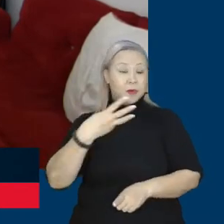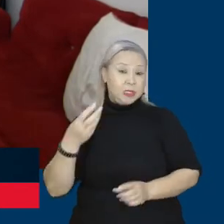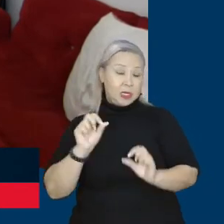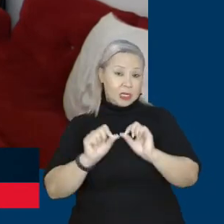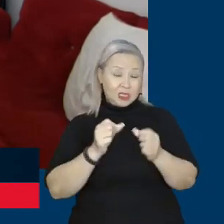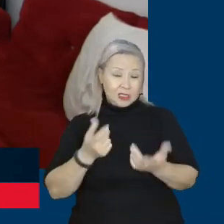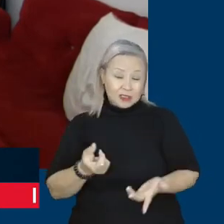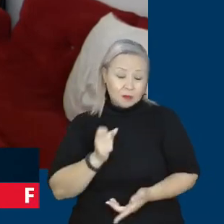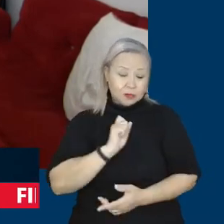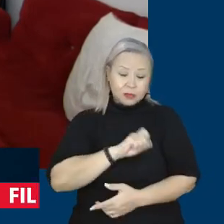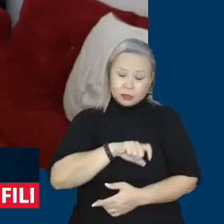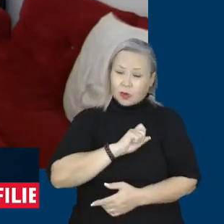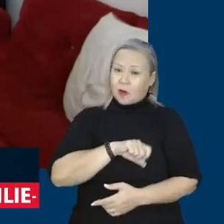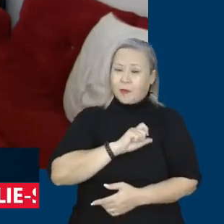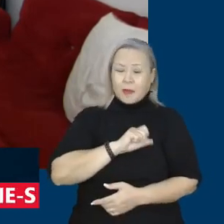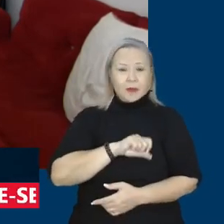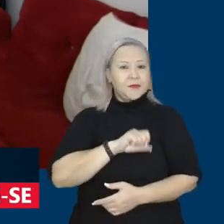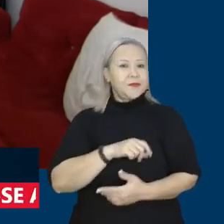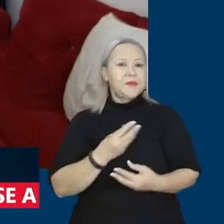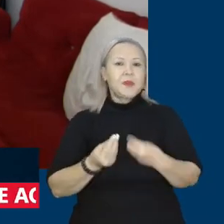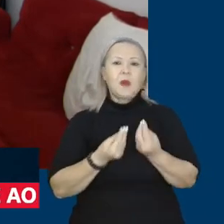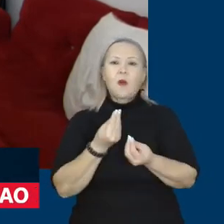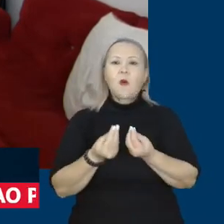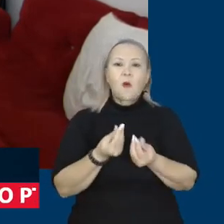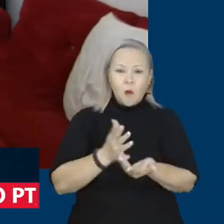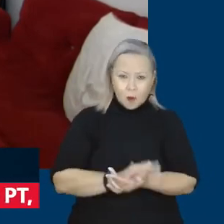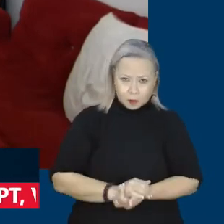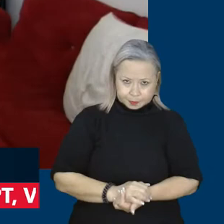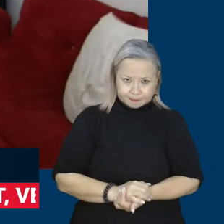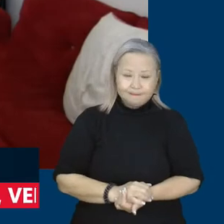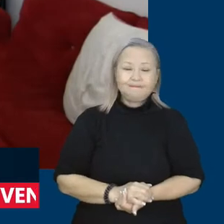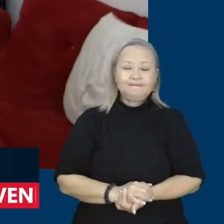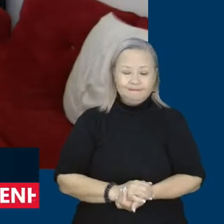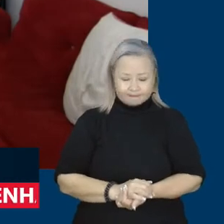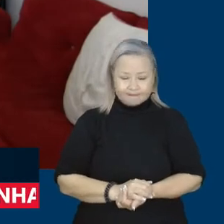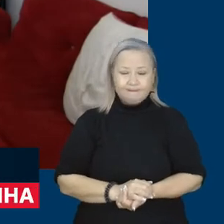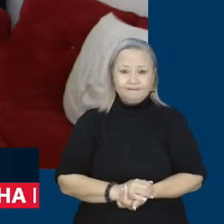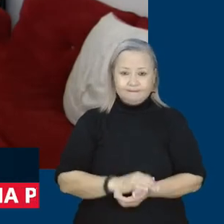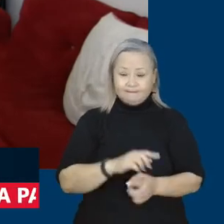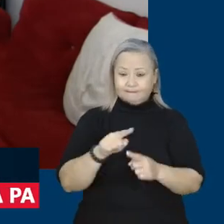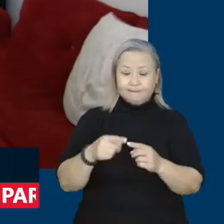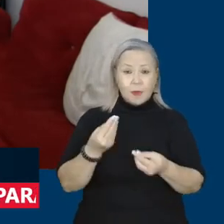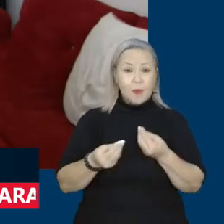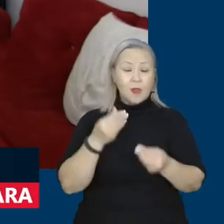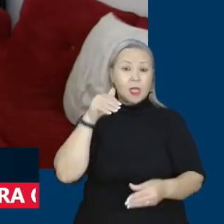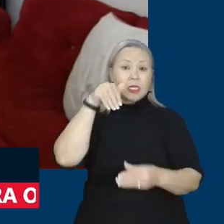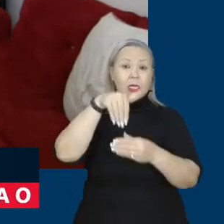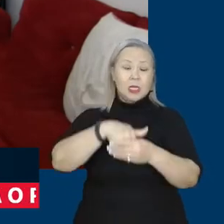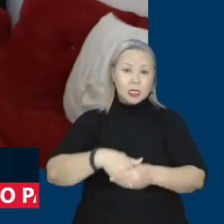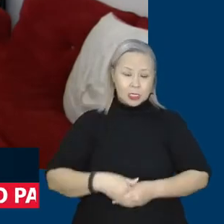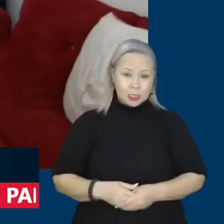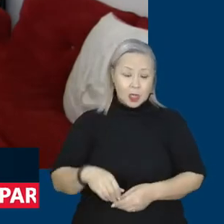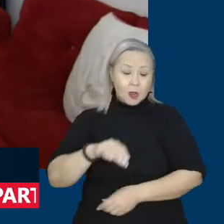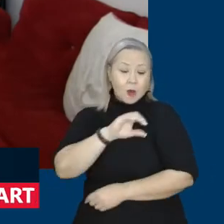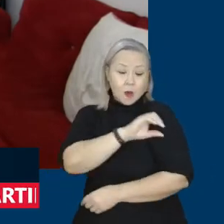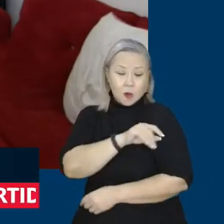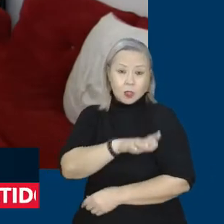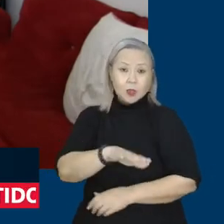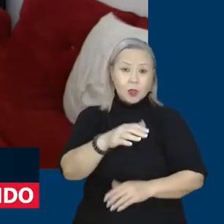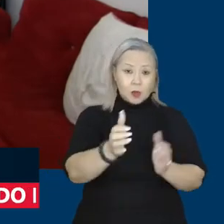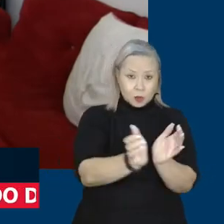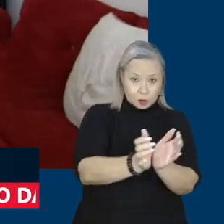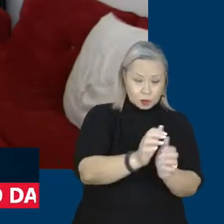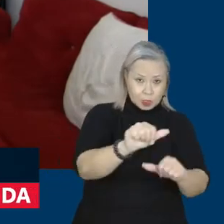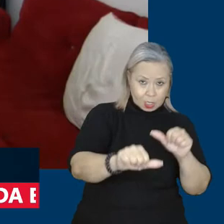uma má fé né porque não pode fazer um tipo uma coisa desse tipo e uma eleição segundo coordenador da equipe de